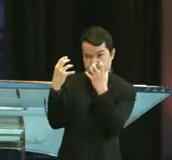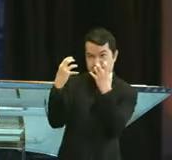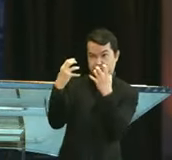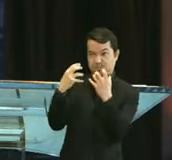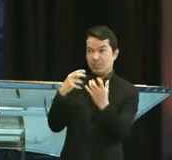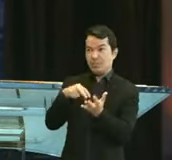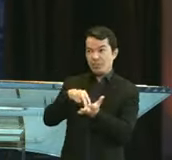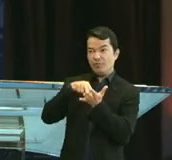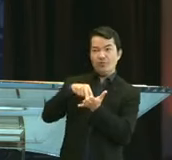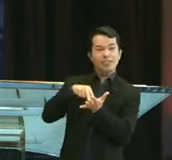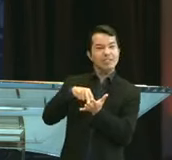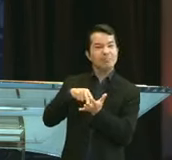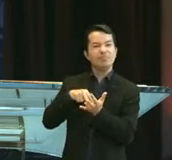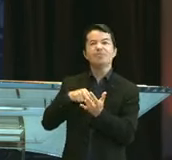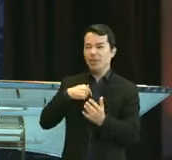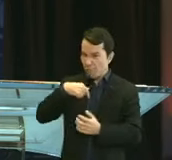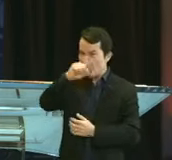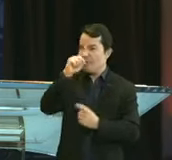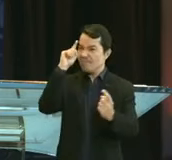nossa reunião.